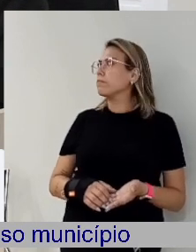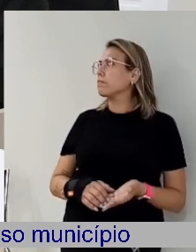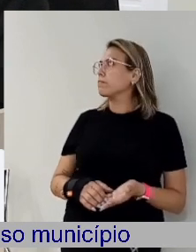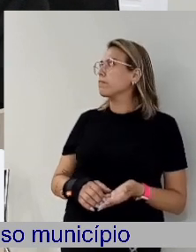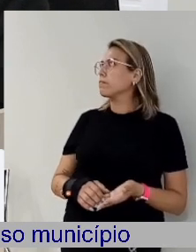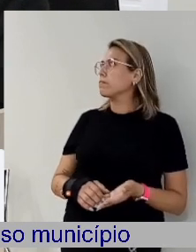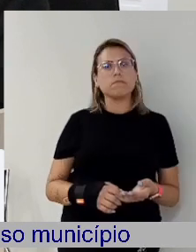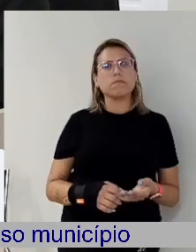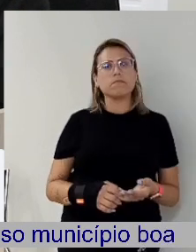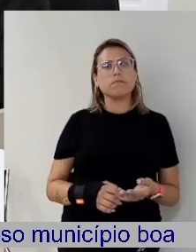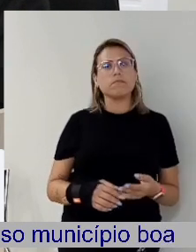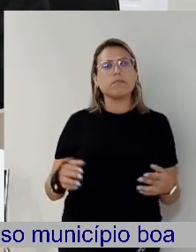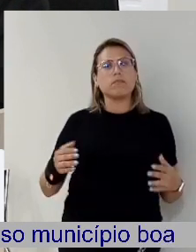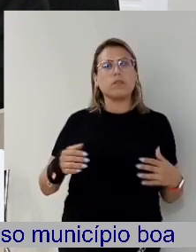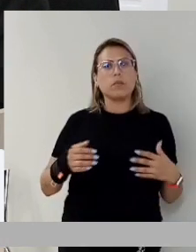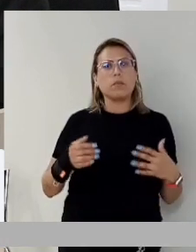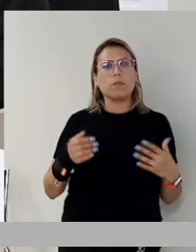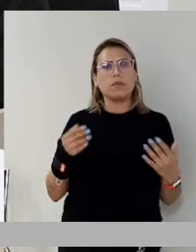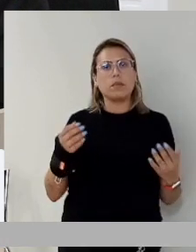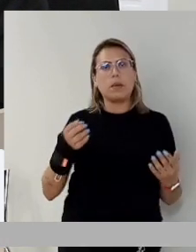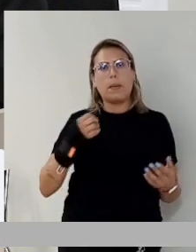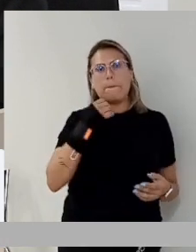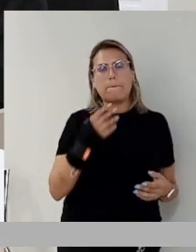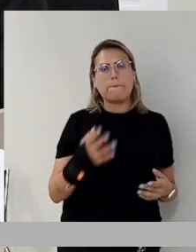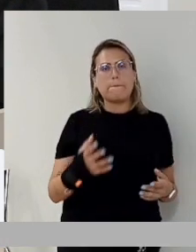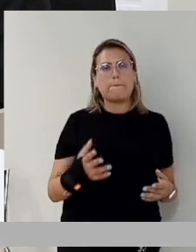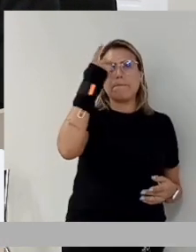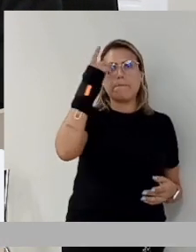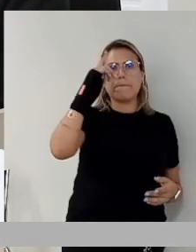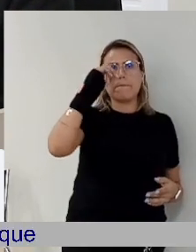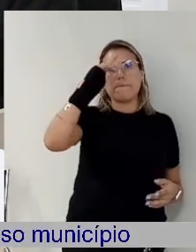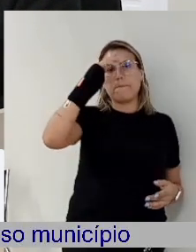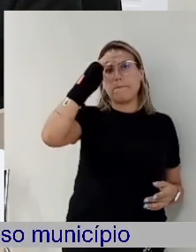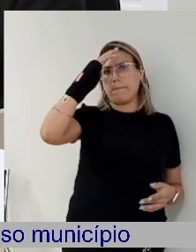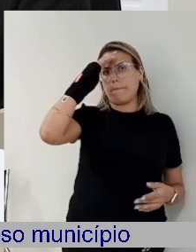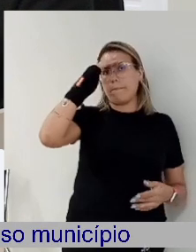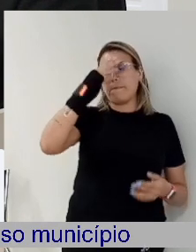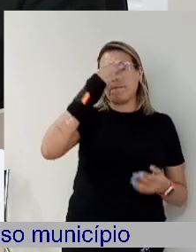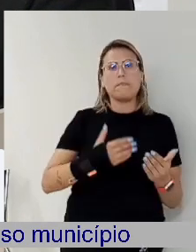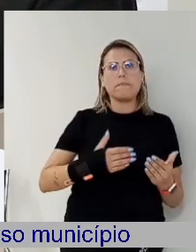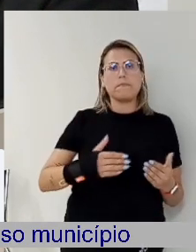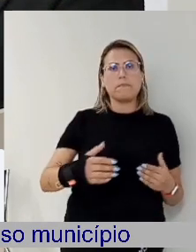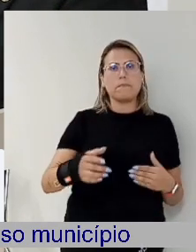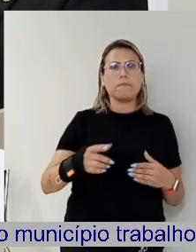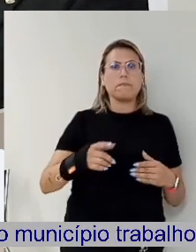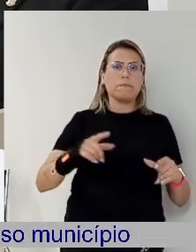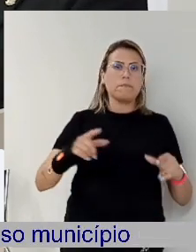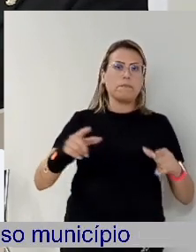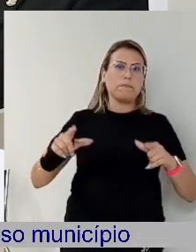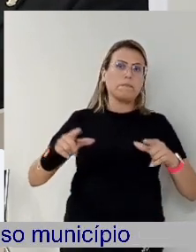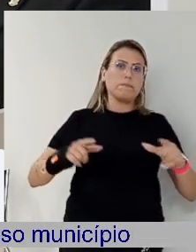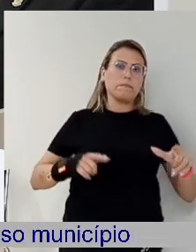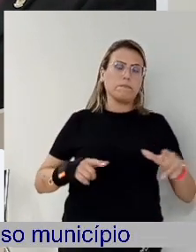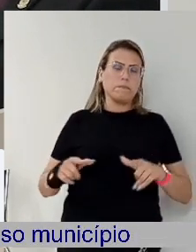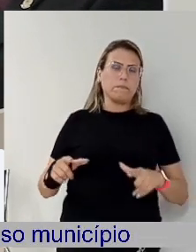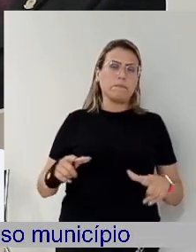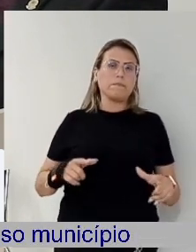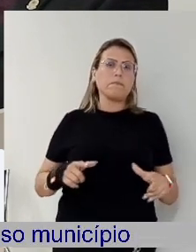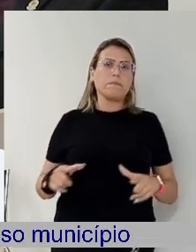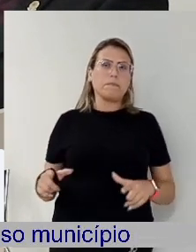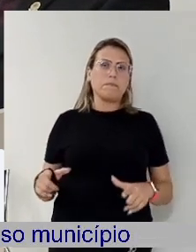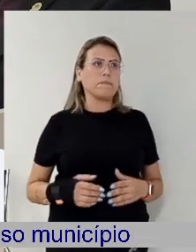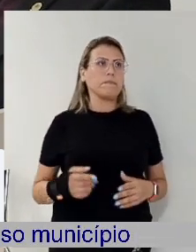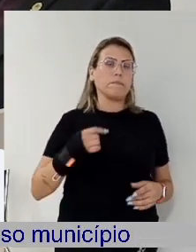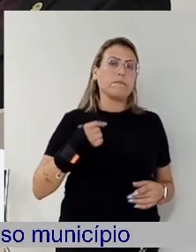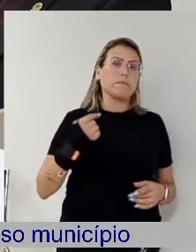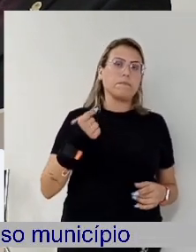uma surpresa boa eu acho que muita gente não acreditava que vossa excelência ia fazer esse trabalho que vossa excelência tem fazendo